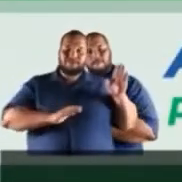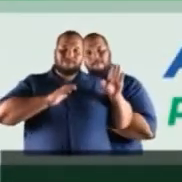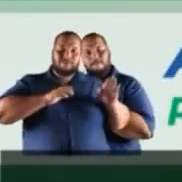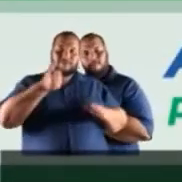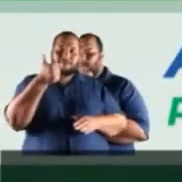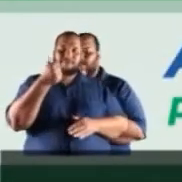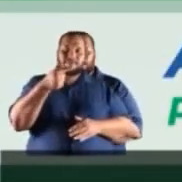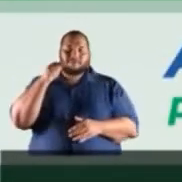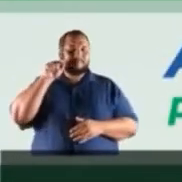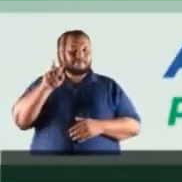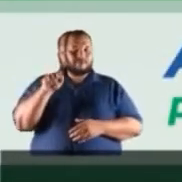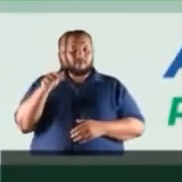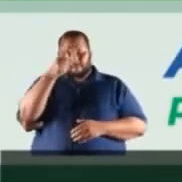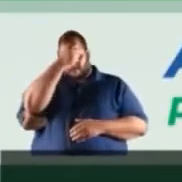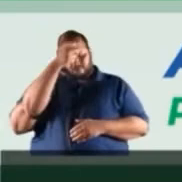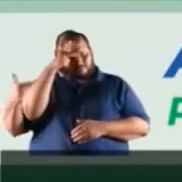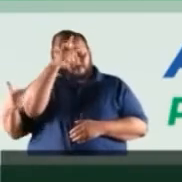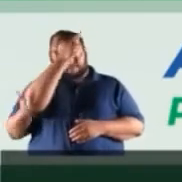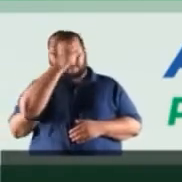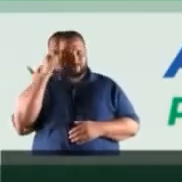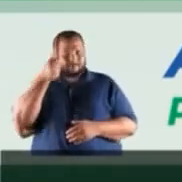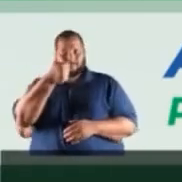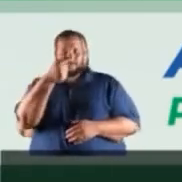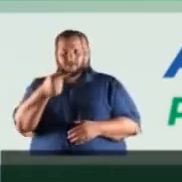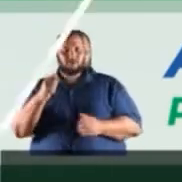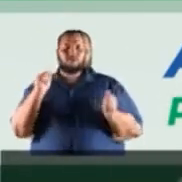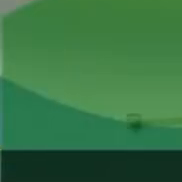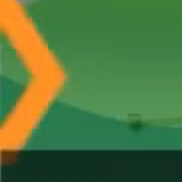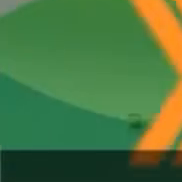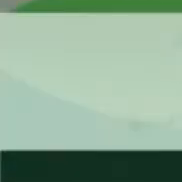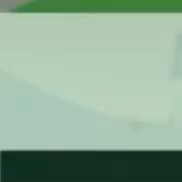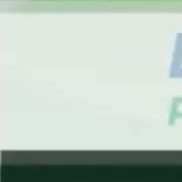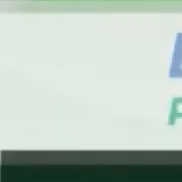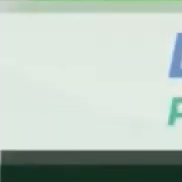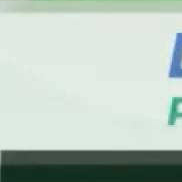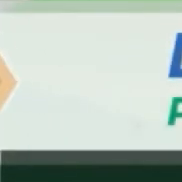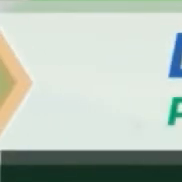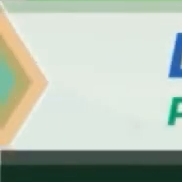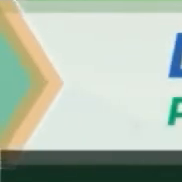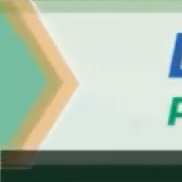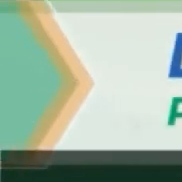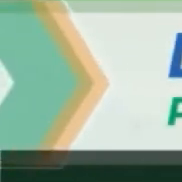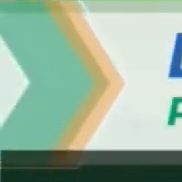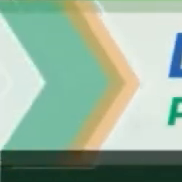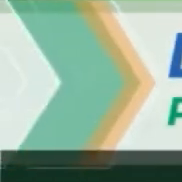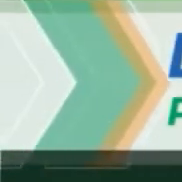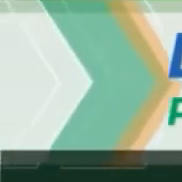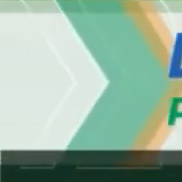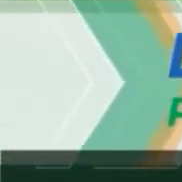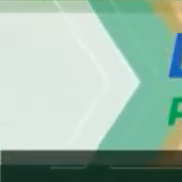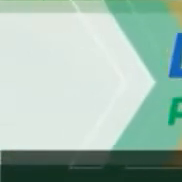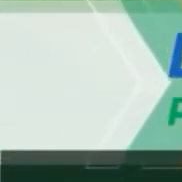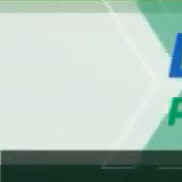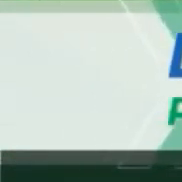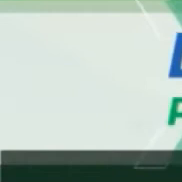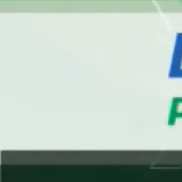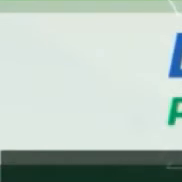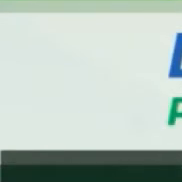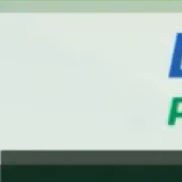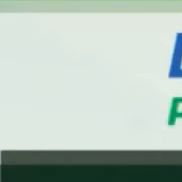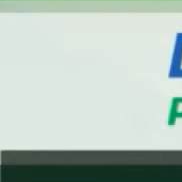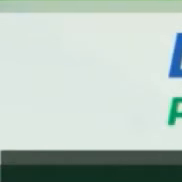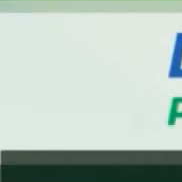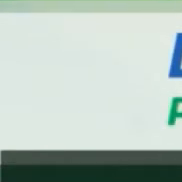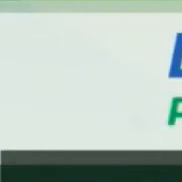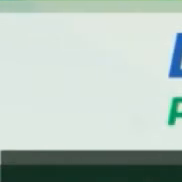por Macapá. Meu número é 17-222. Vem comigo! A força da mudança. Sou Dulce Barros, 17-888. Já trabalhamos pelo povo